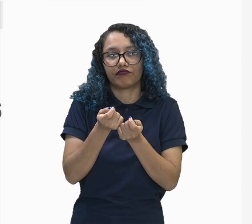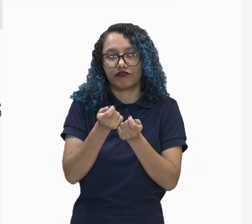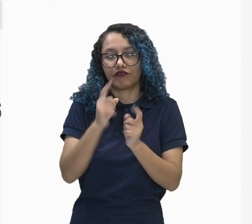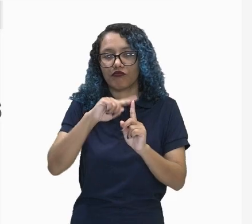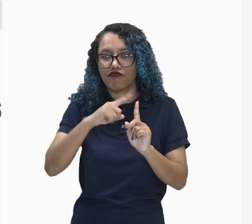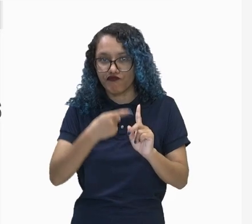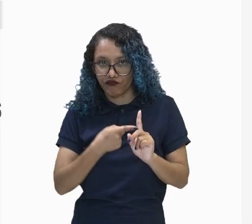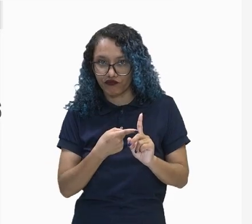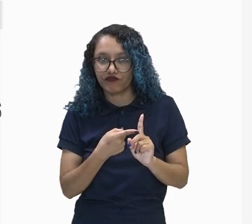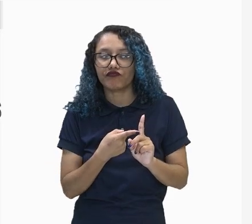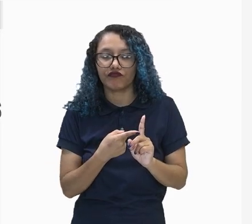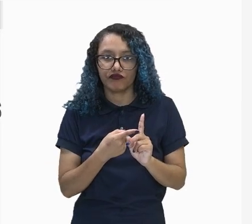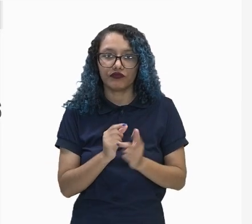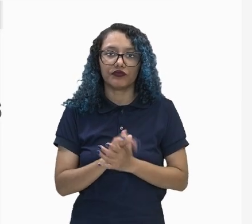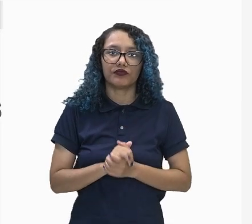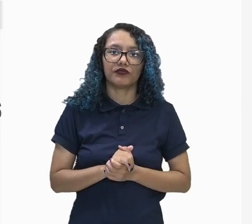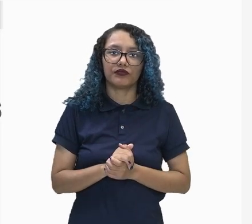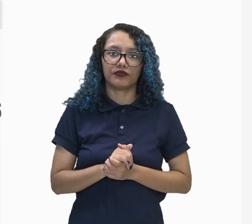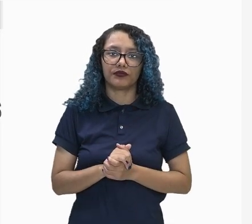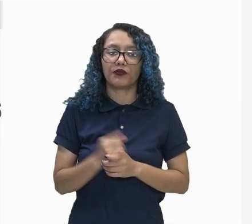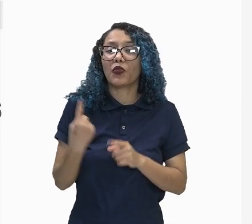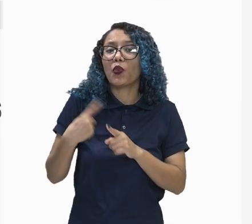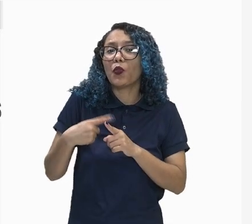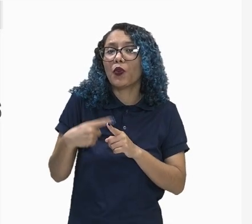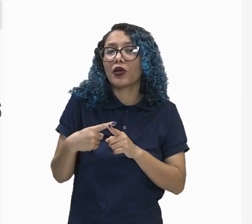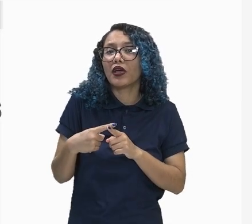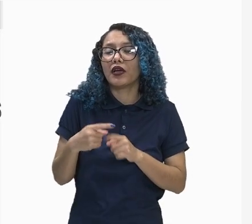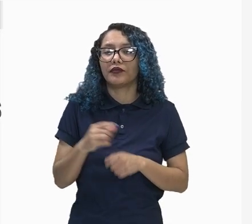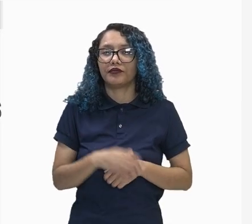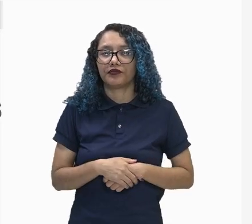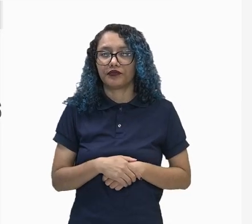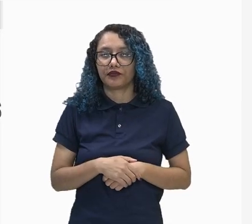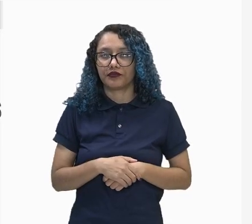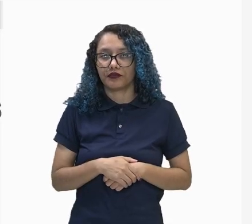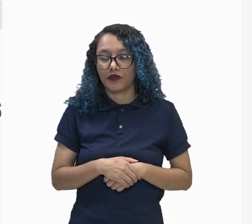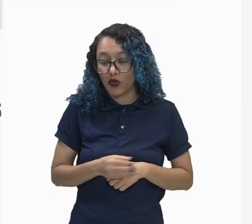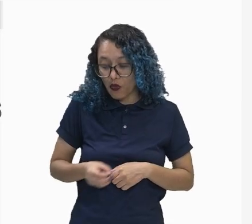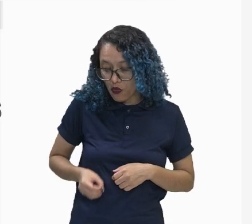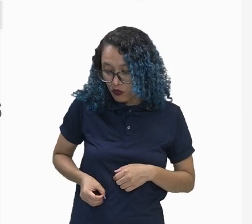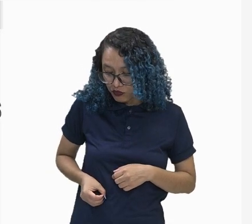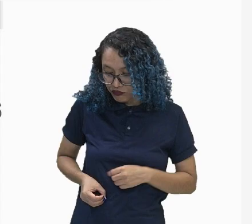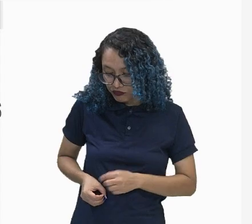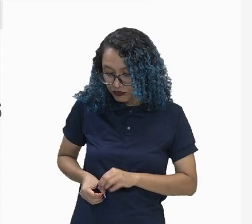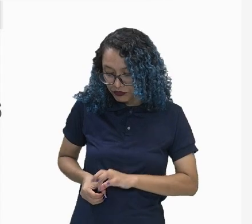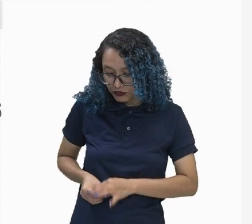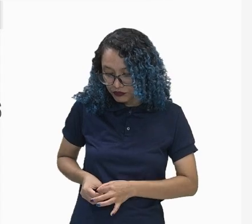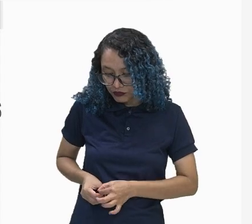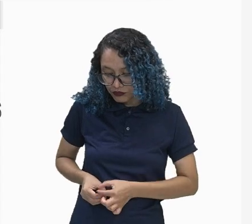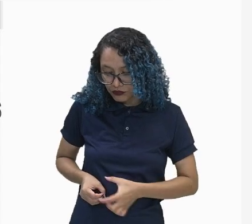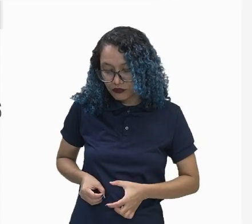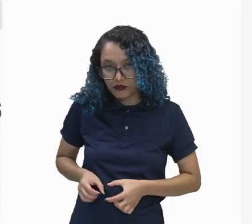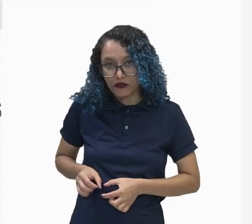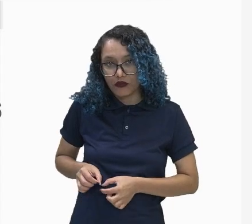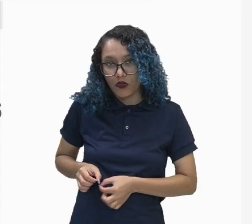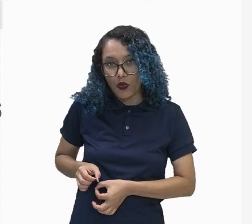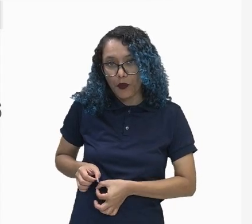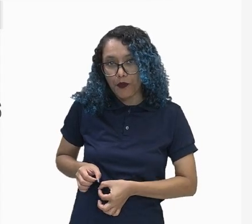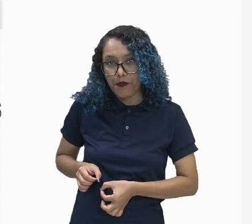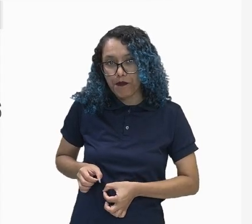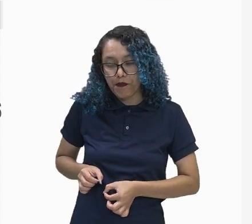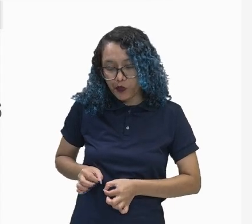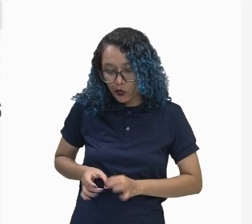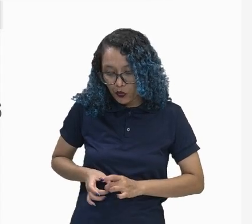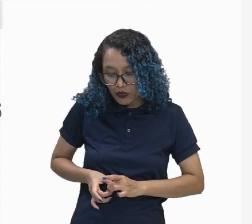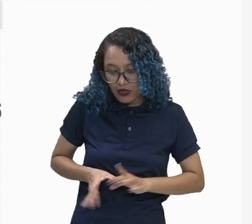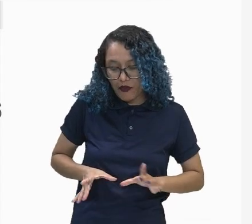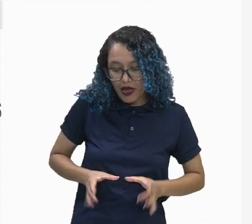natalidade. Por quê? Eles vão impedir que a mulher libere esse ovócito para ele não ser fecundado e, consequentemente,